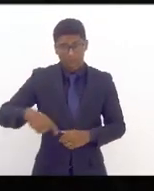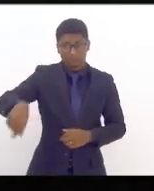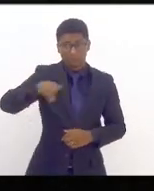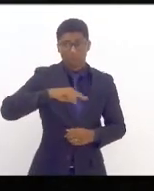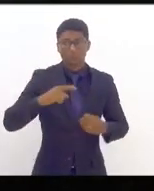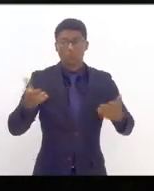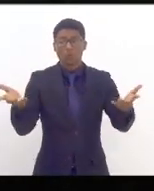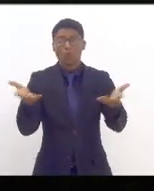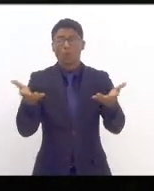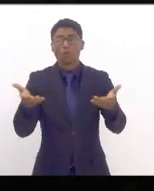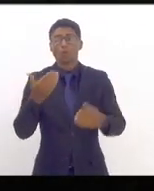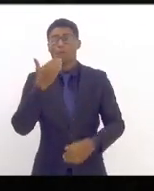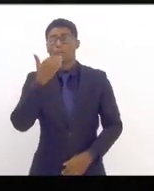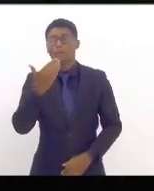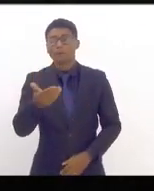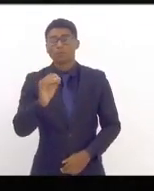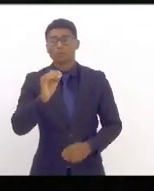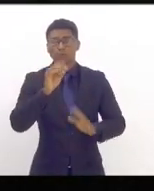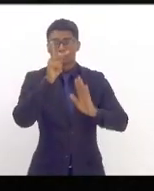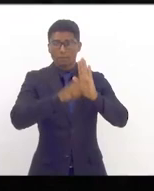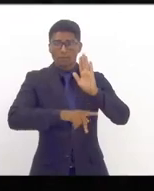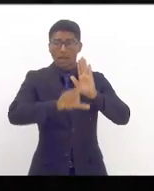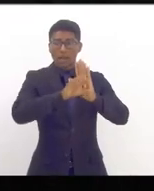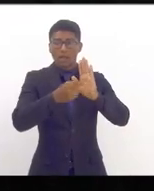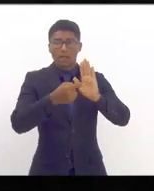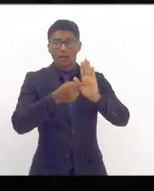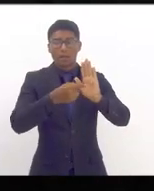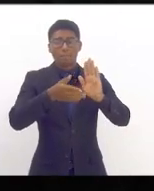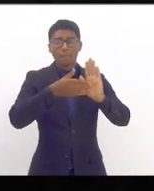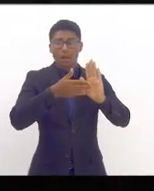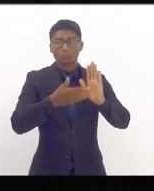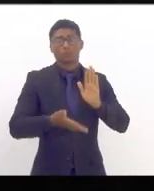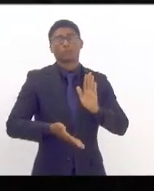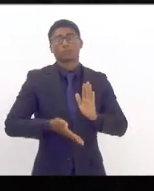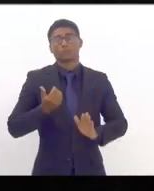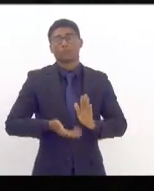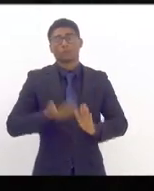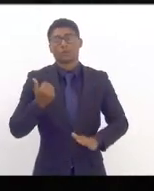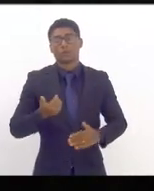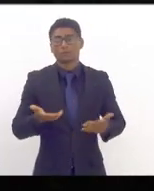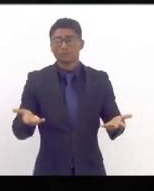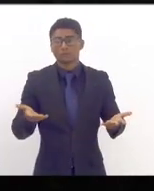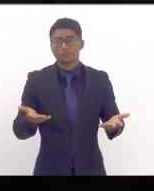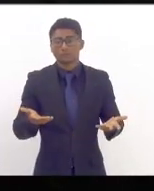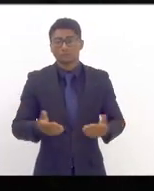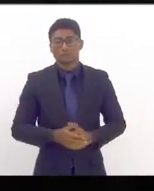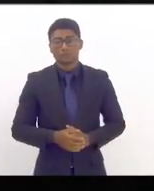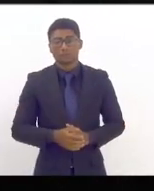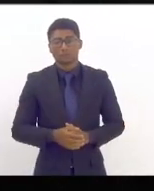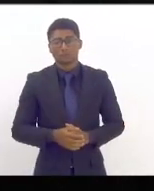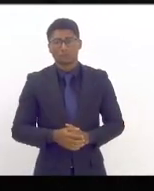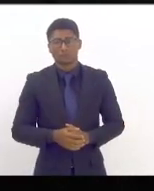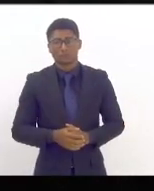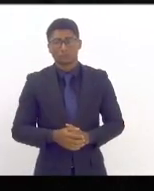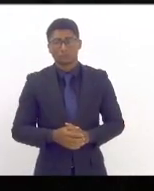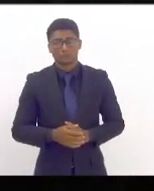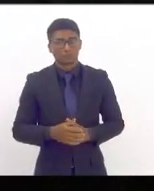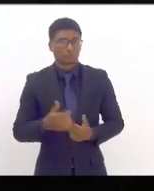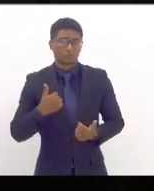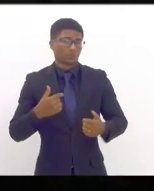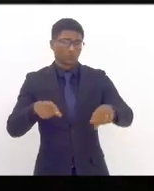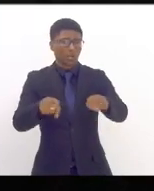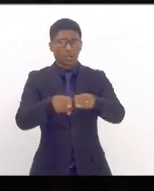hoje os dois projetos para retirada de pauta Então quer marcar posição Eu também tô marcando